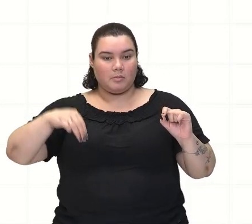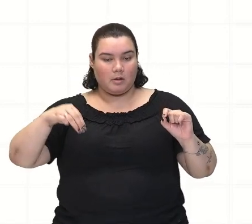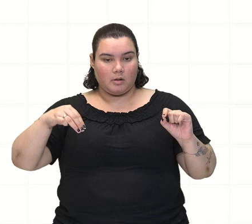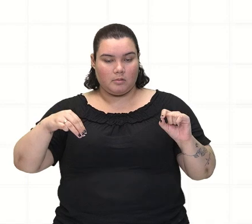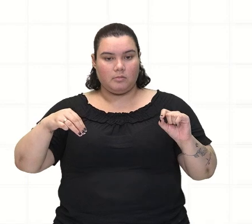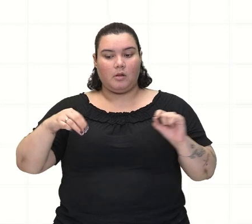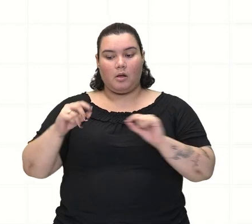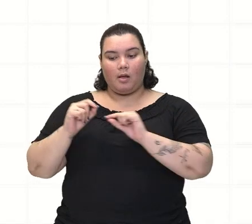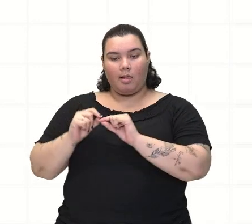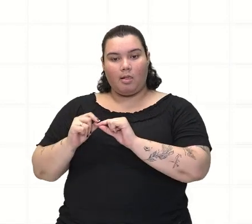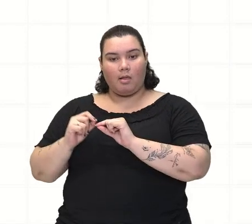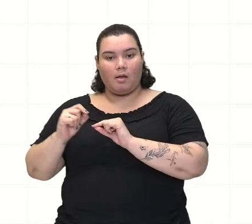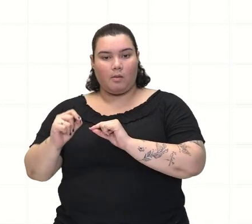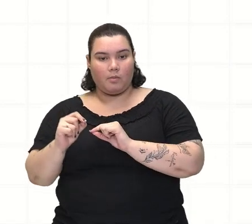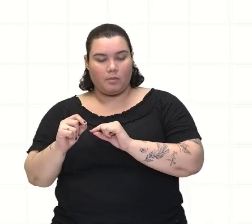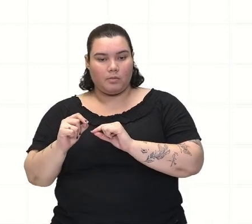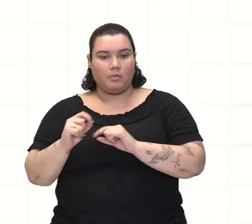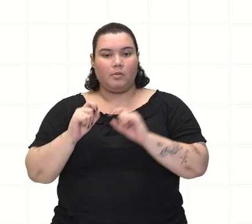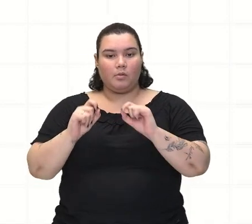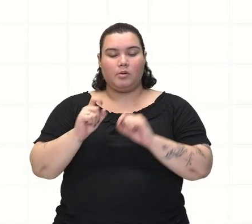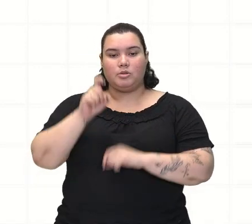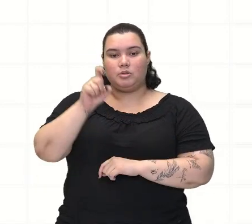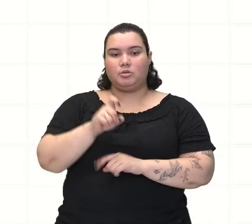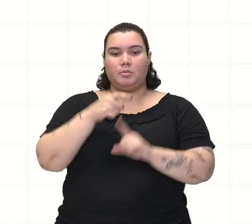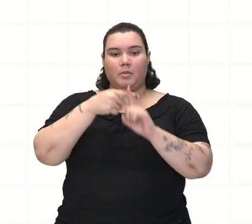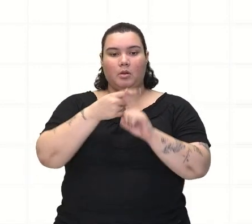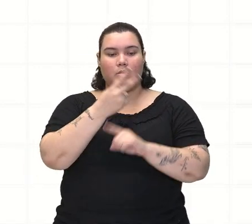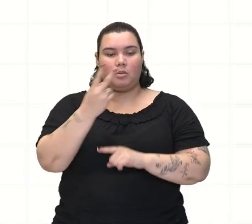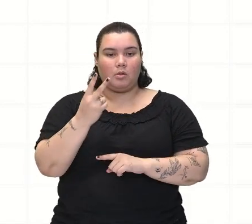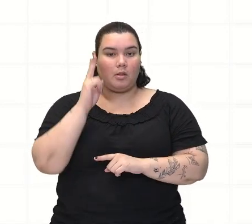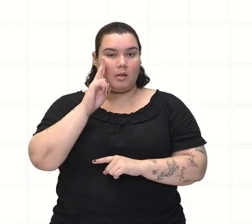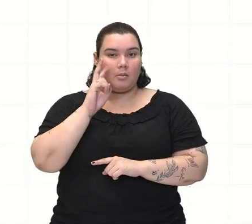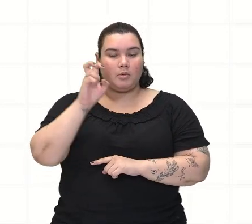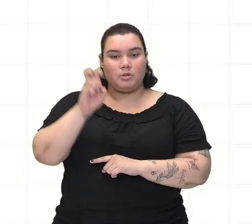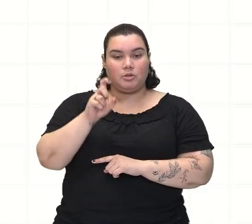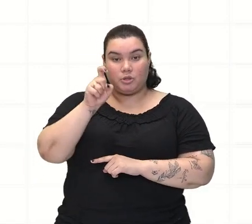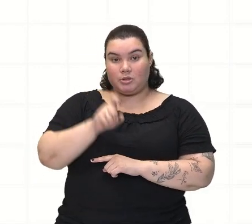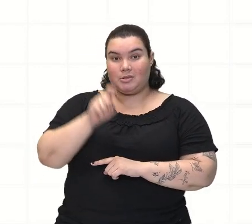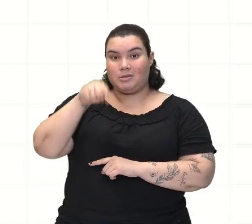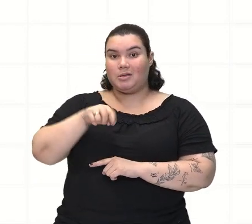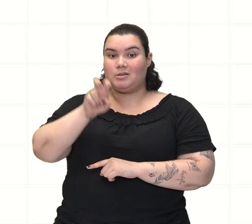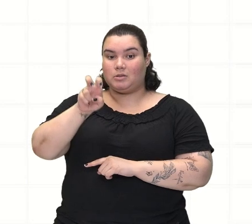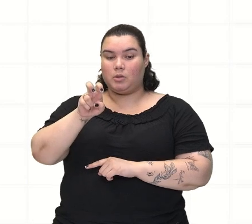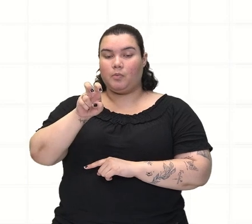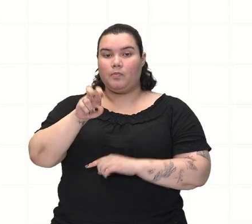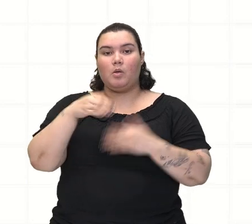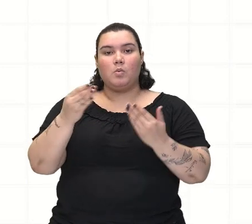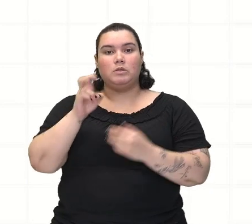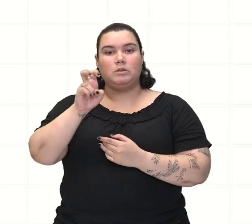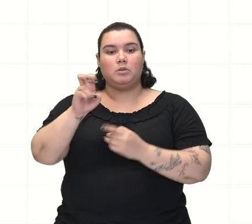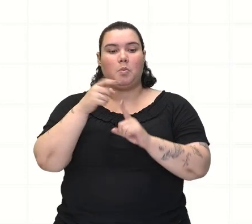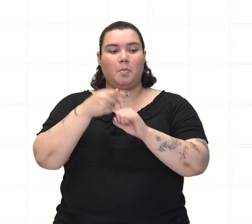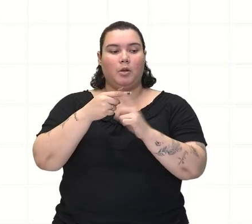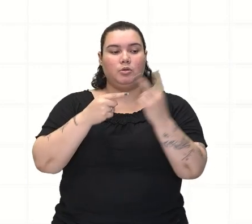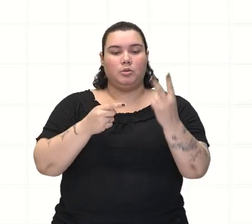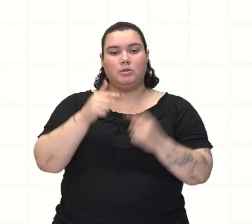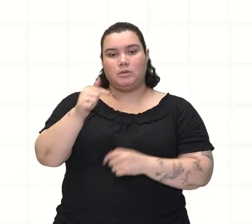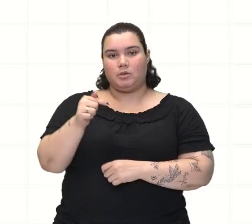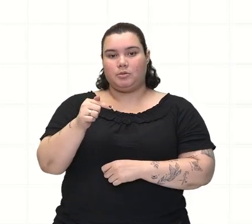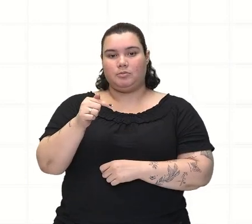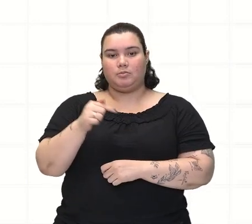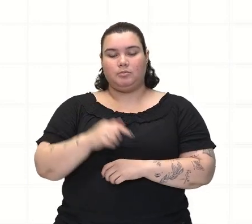né, a largura vai ser x mais 2, quanto que vale o x? 5. 5 mais 2, 7.